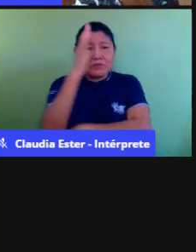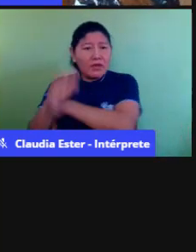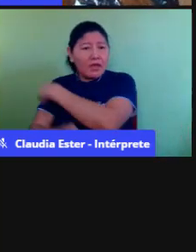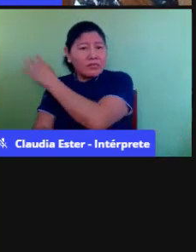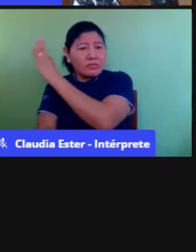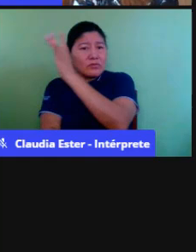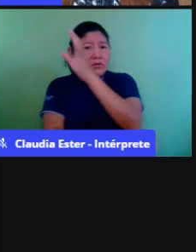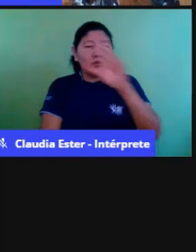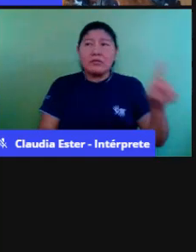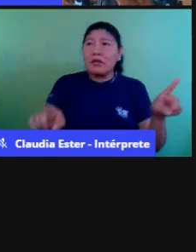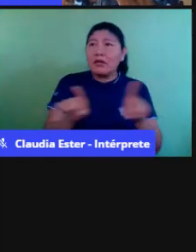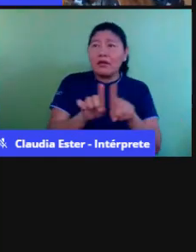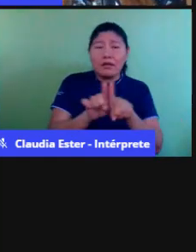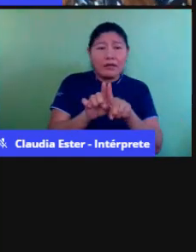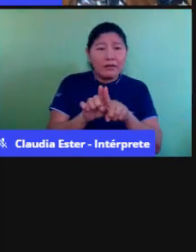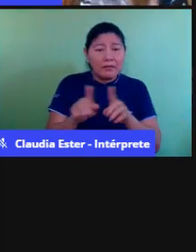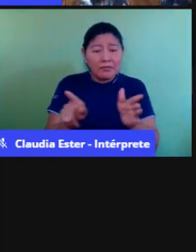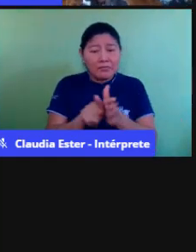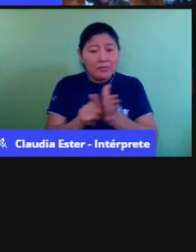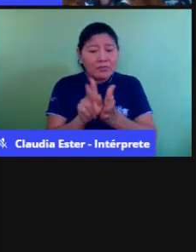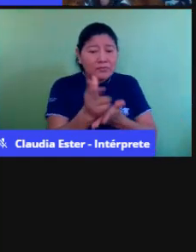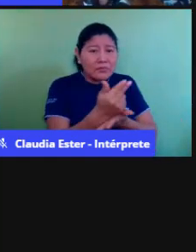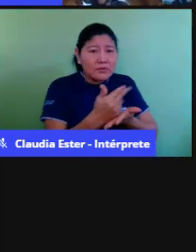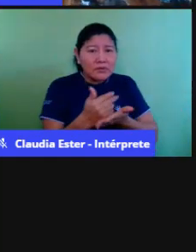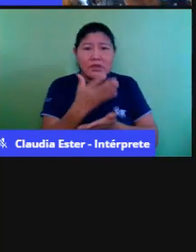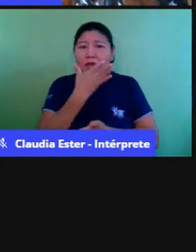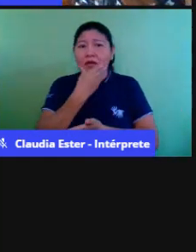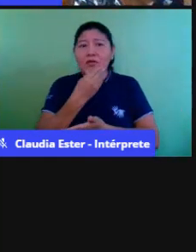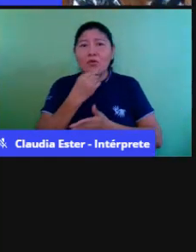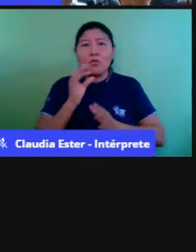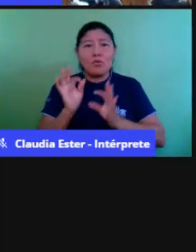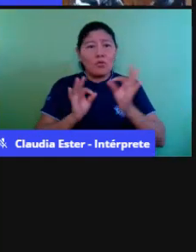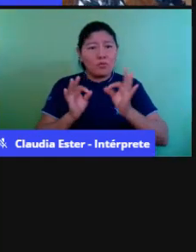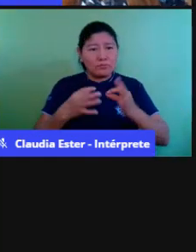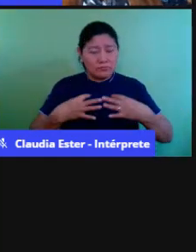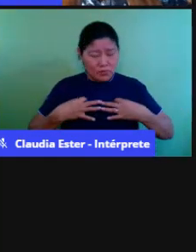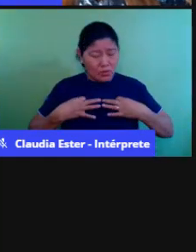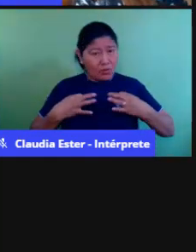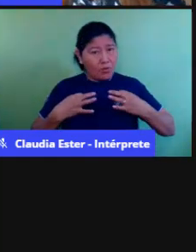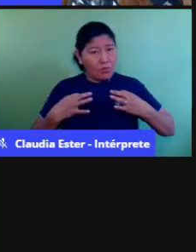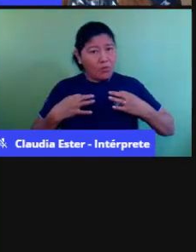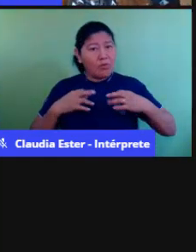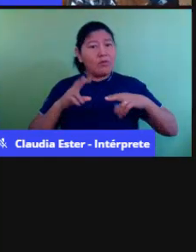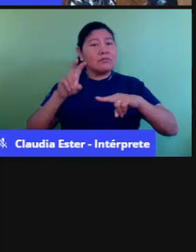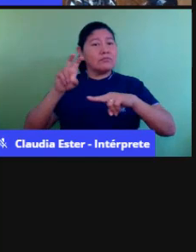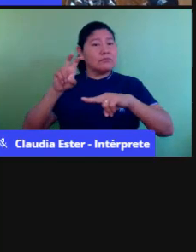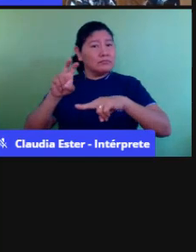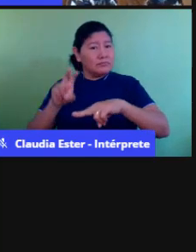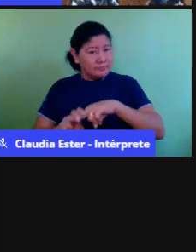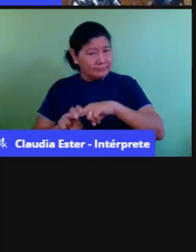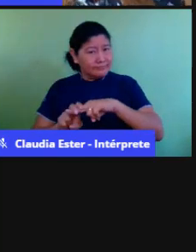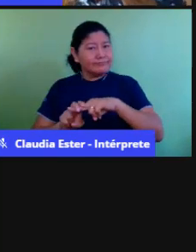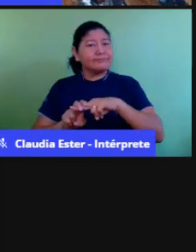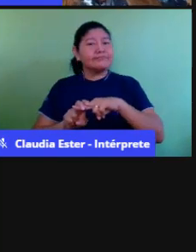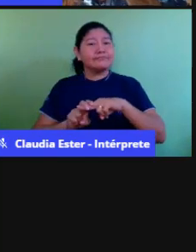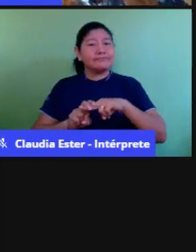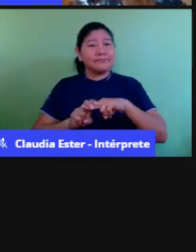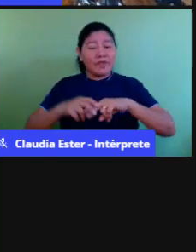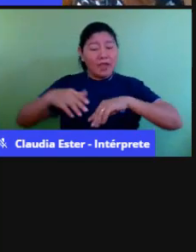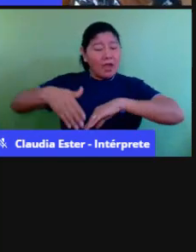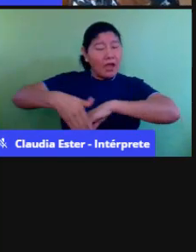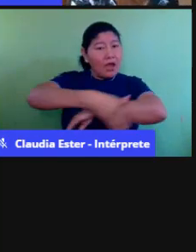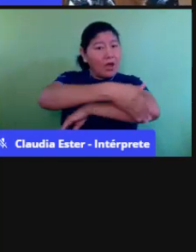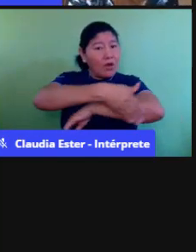e desenhado por alguém. A roupa que nós estamos vestindo, a cadeira que nós estamos sentada, as ruas onde